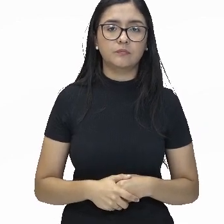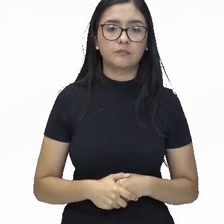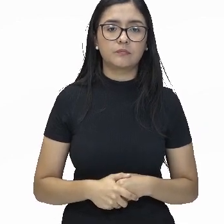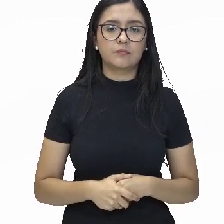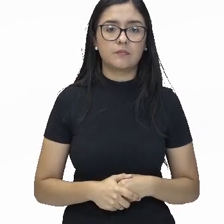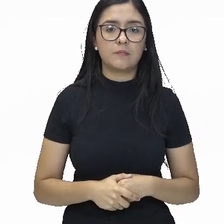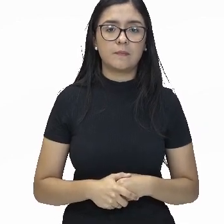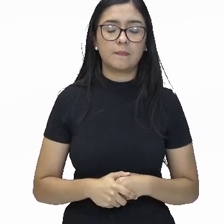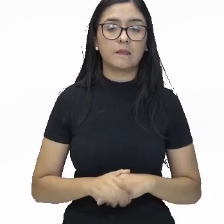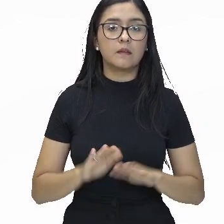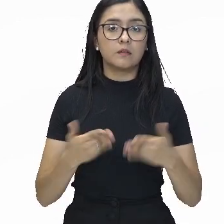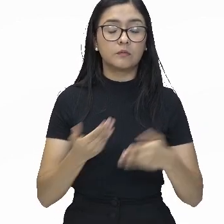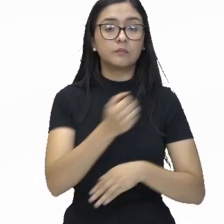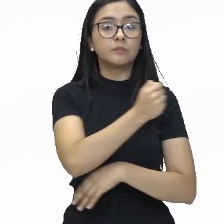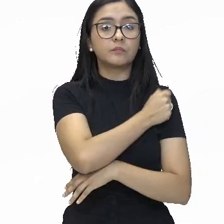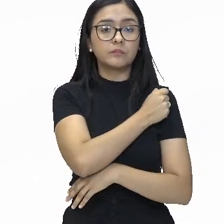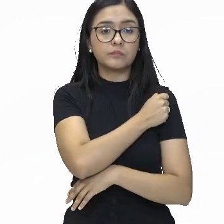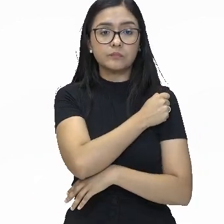Então, minha gente,